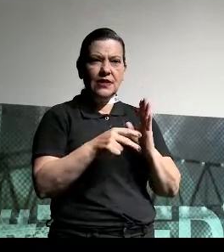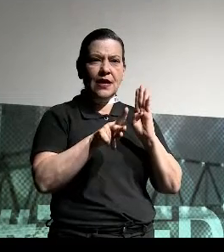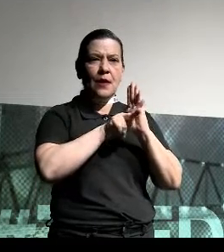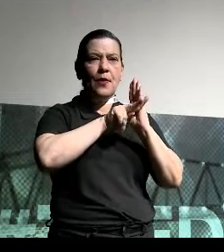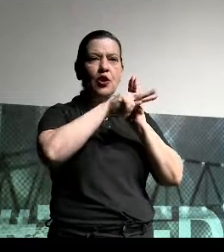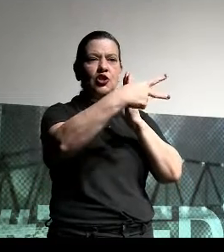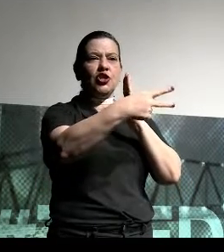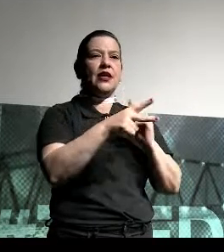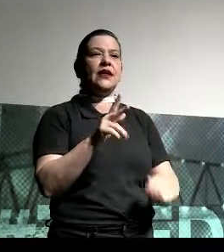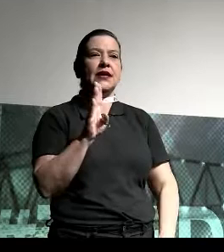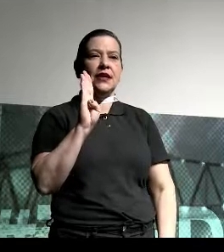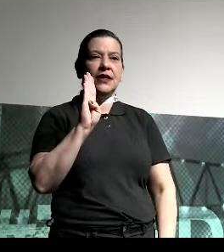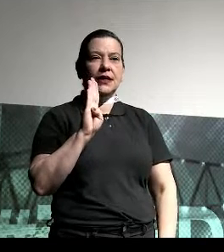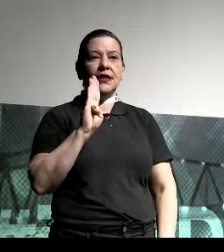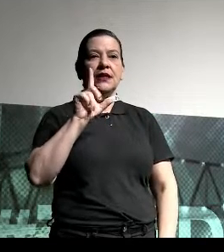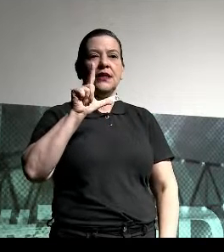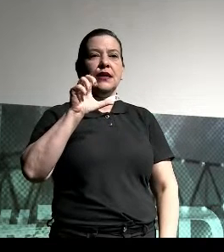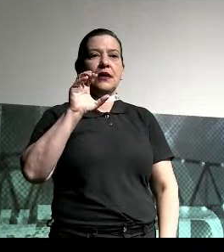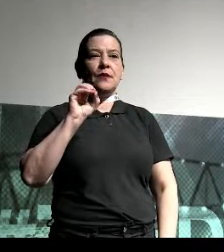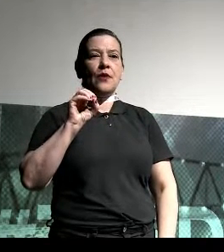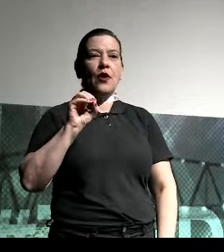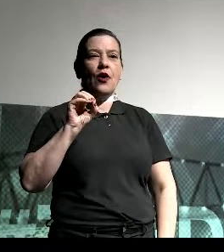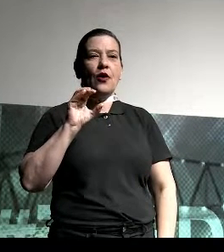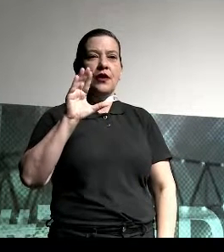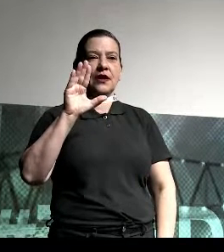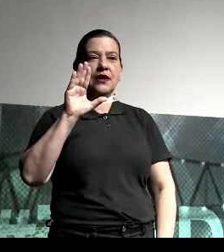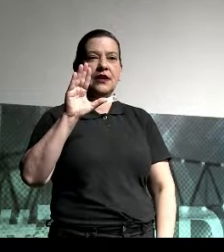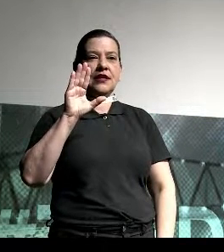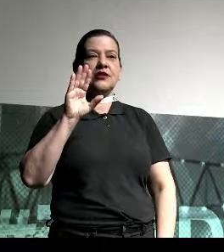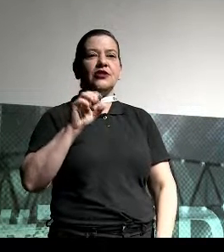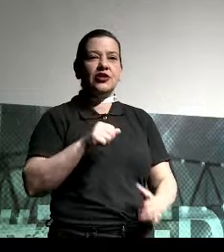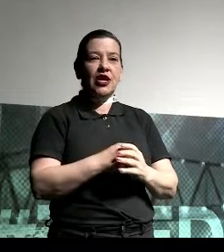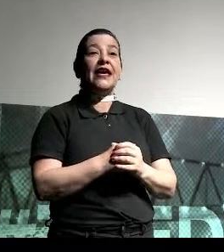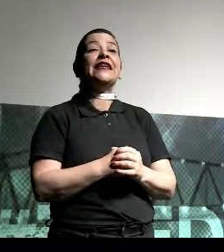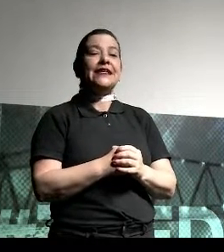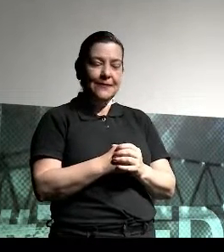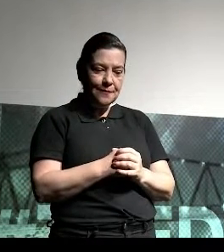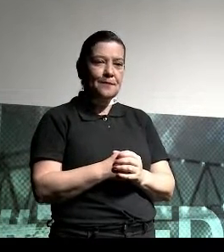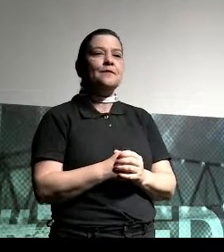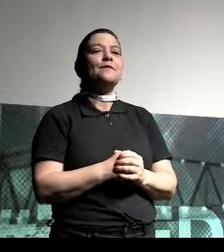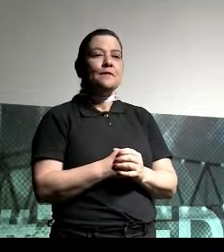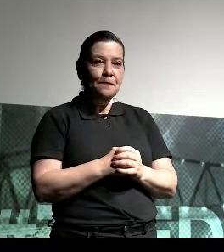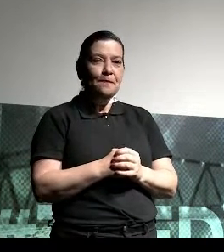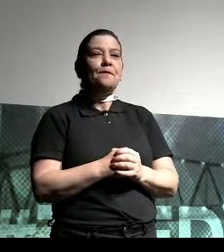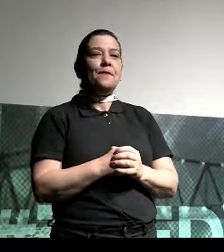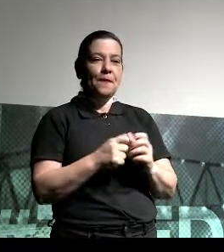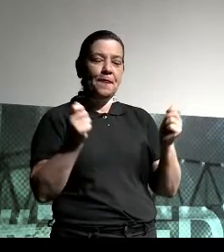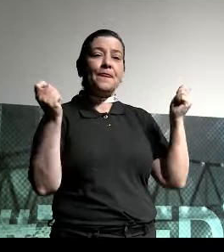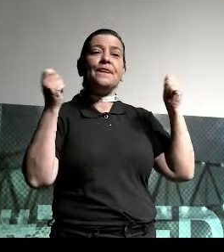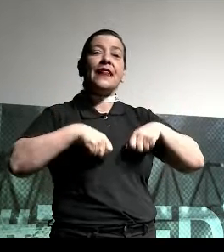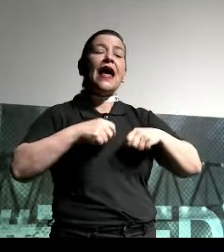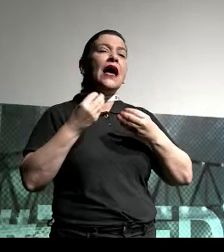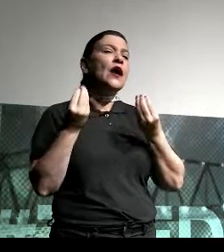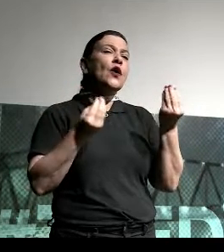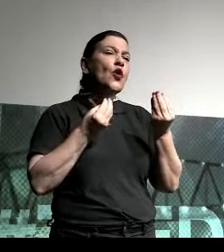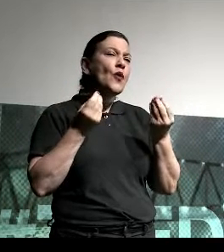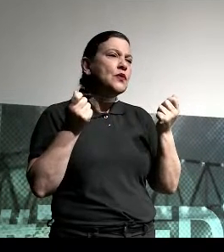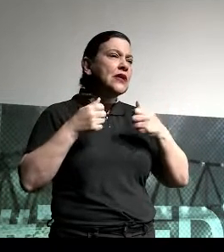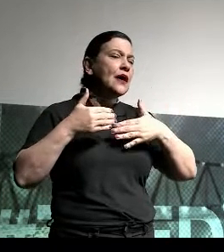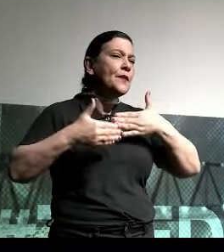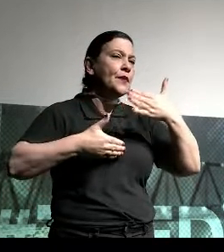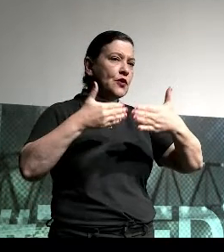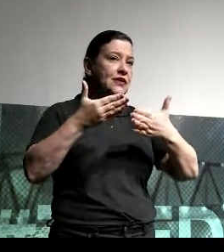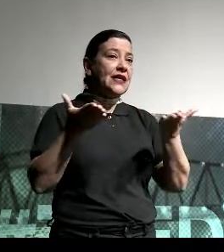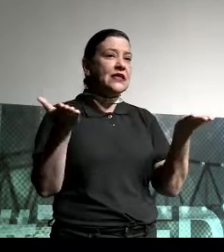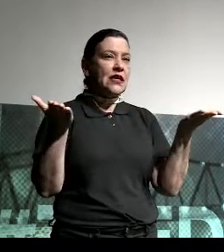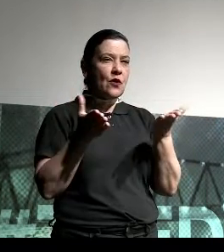Bem, tem algum jeito de otimizar isso? Né? Como que eu consigo otimizar todo esse processo? Agora eu vou